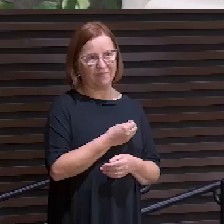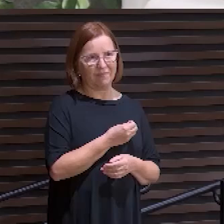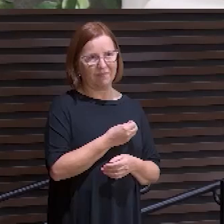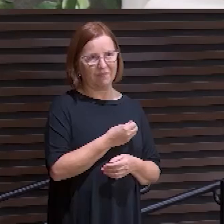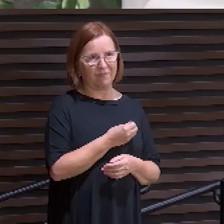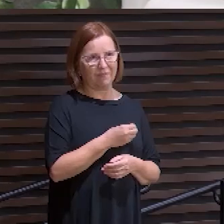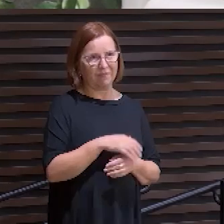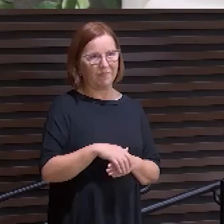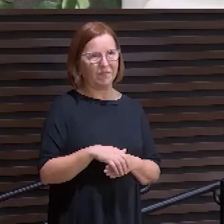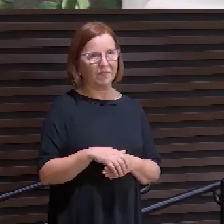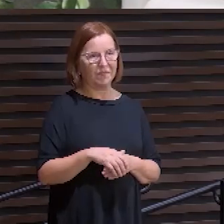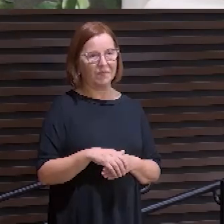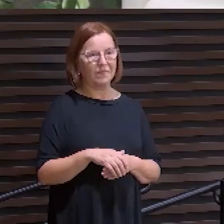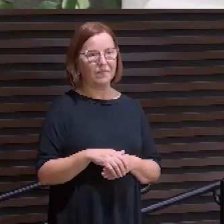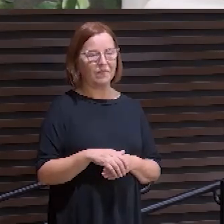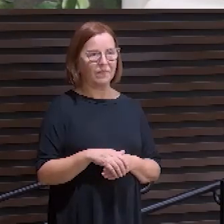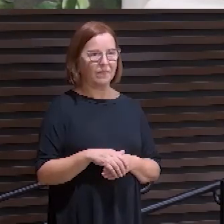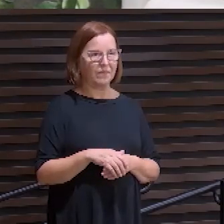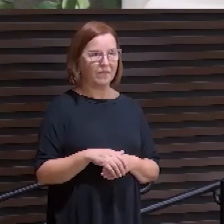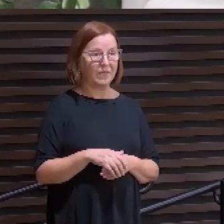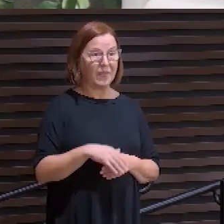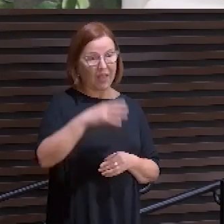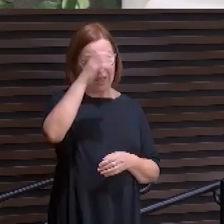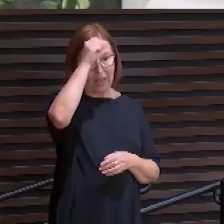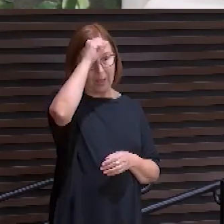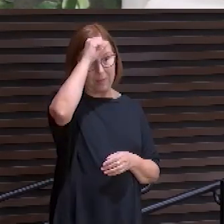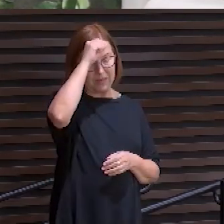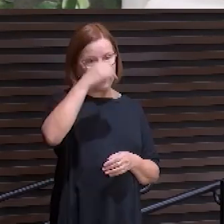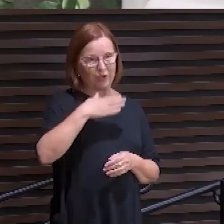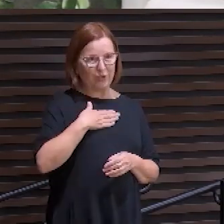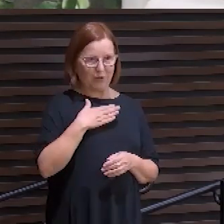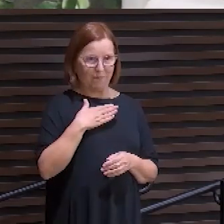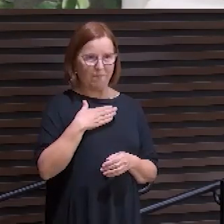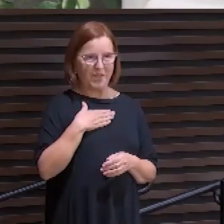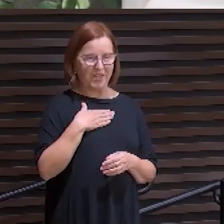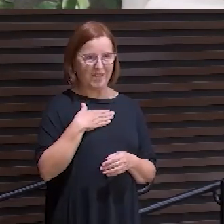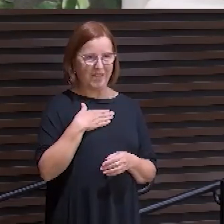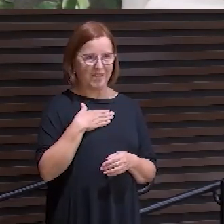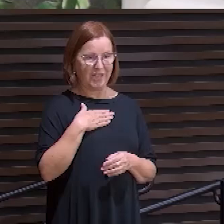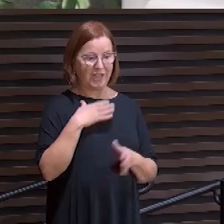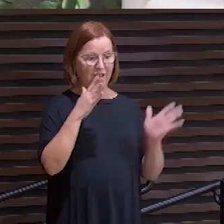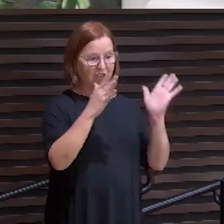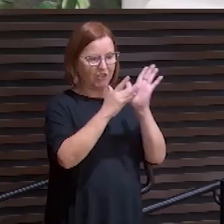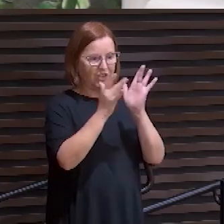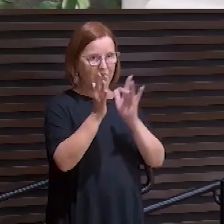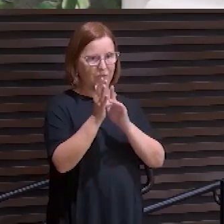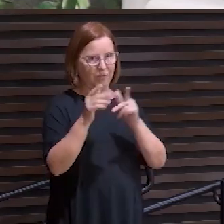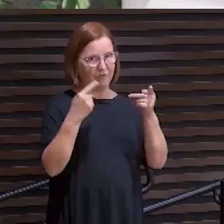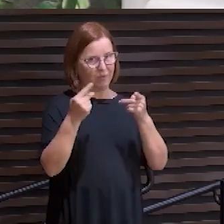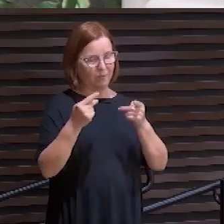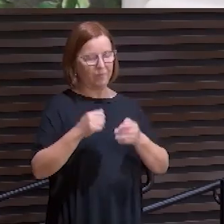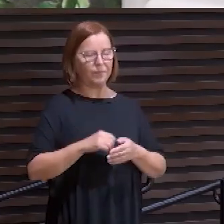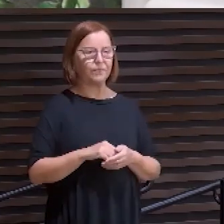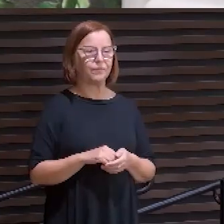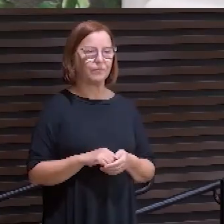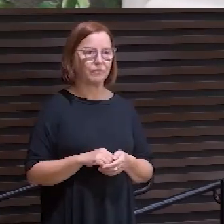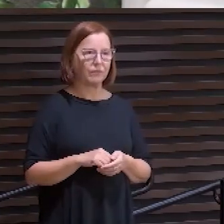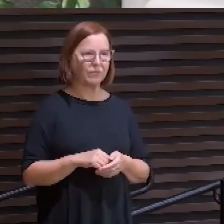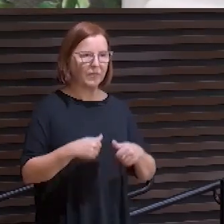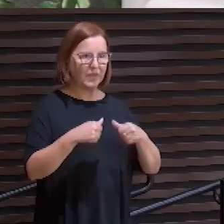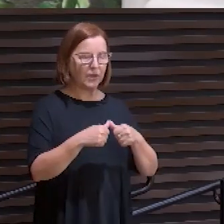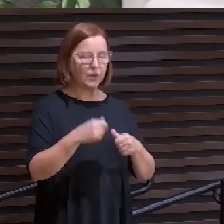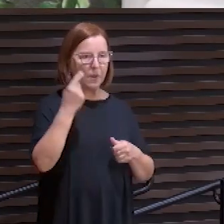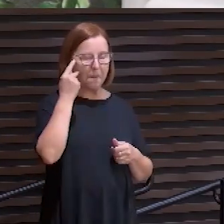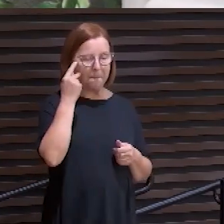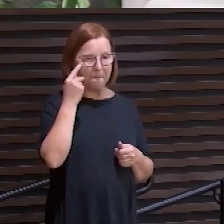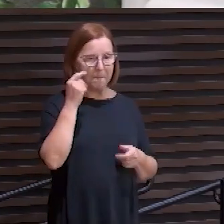Vai aparecer, aprendei de mim, vai aparecer. Então, isso aqui para aqueles que têm